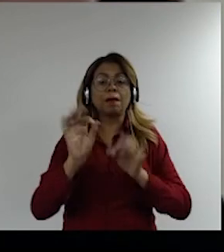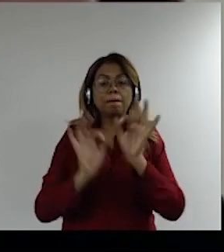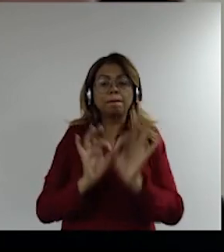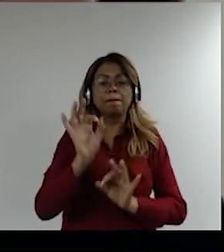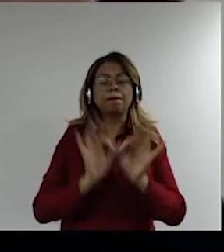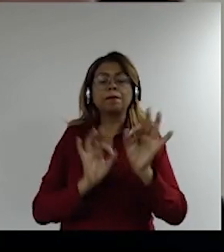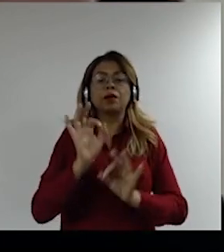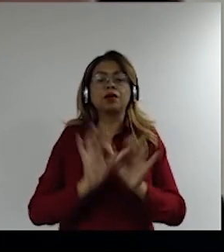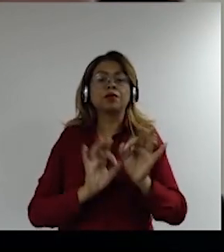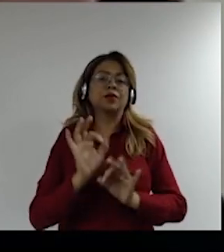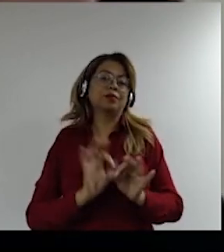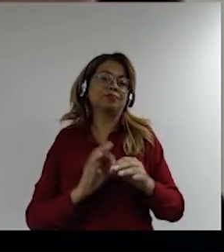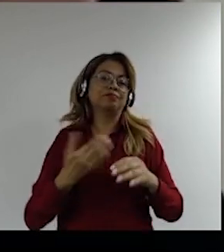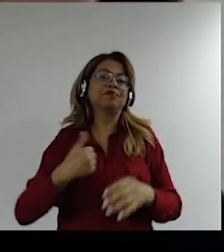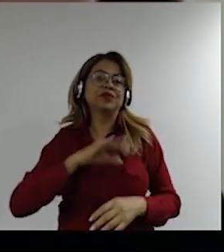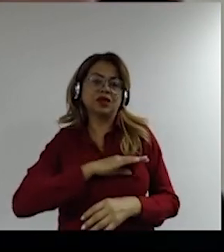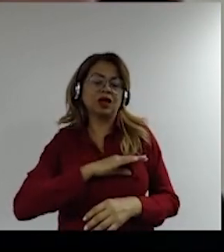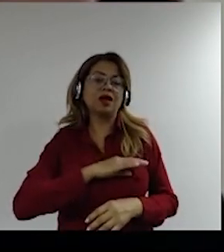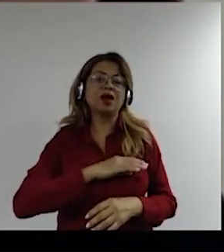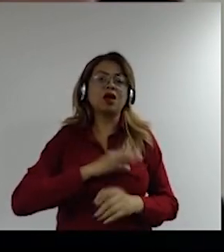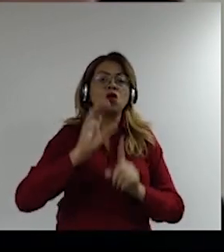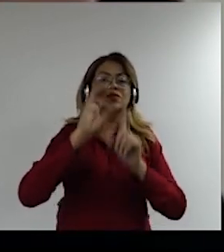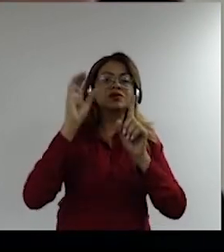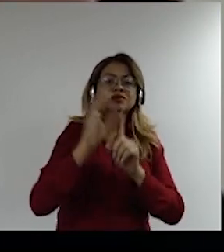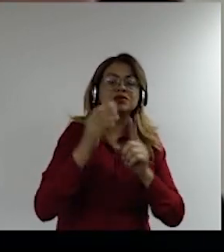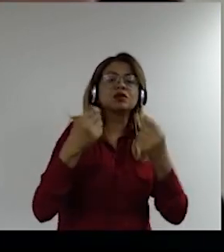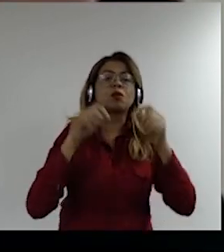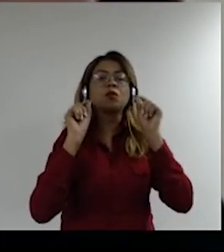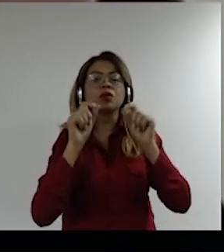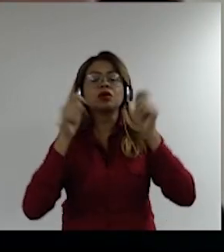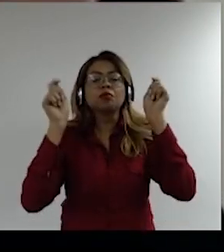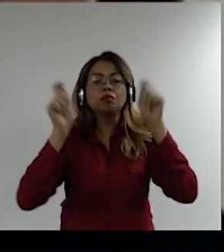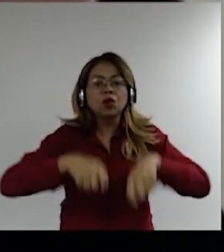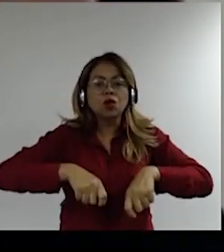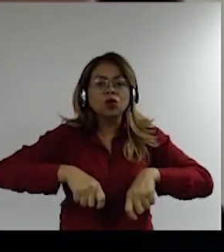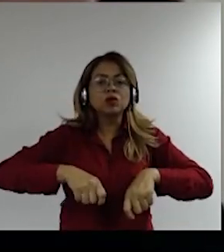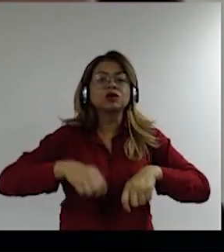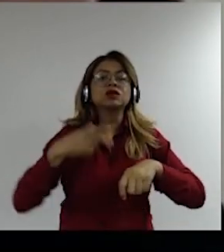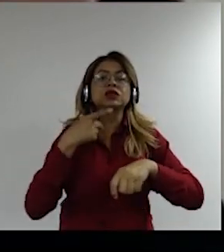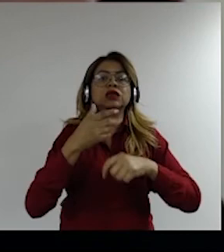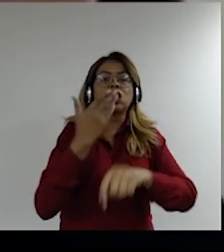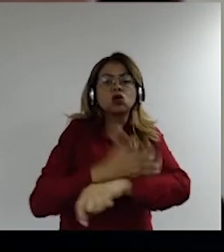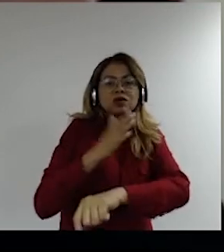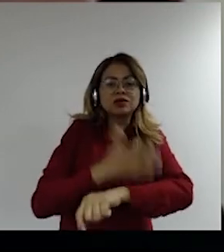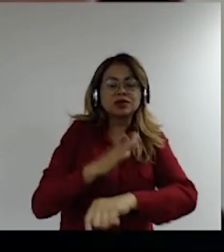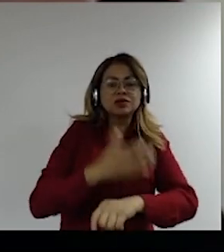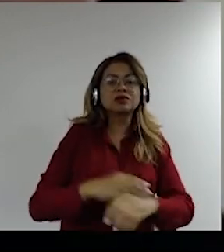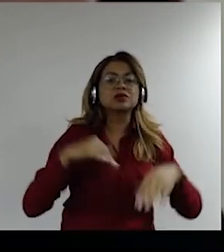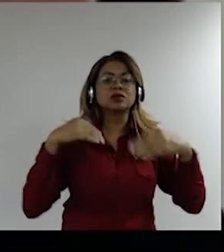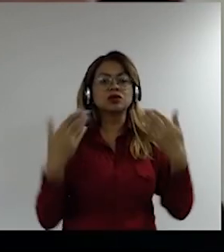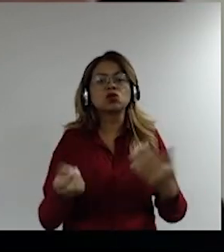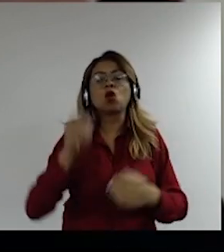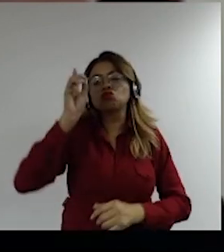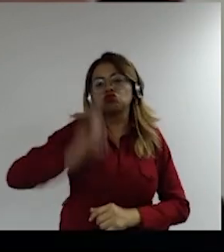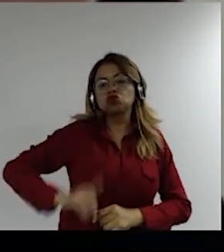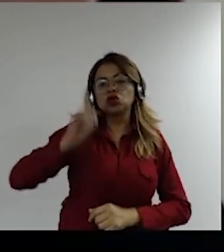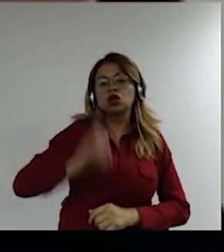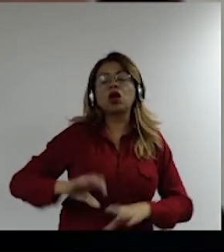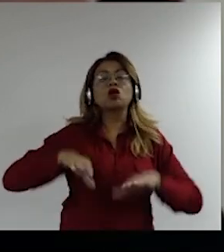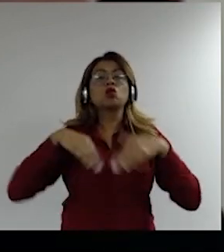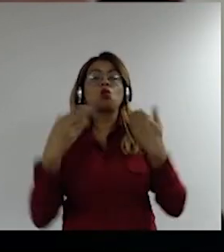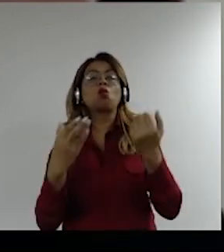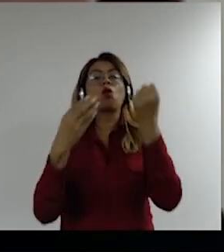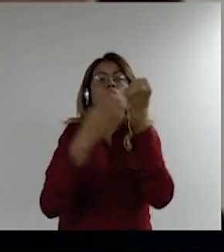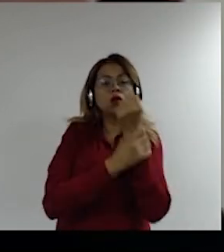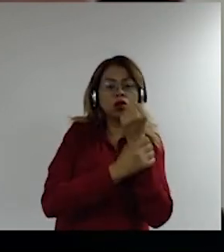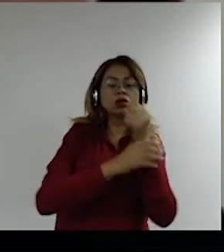preparar o cidadão para o exercício pleno da cidadania. Quais são os seus direitos, quais são as suas garantias,